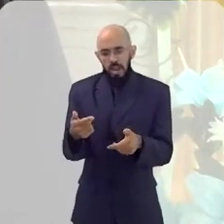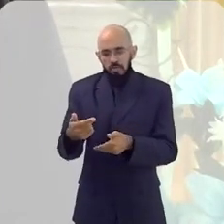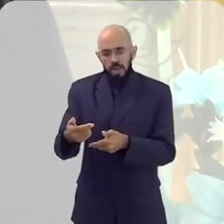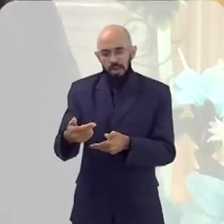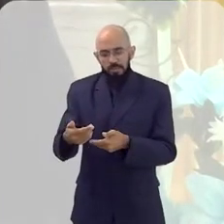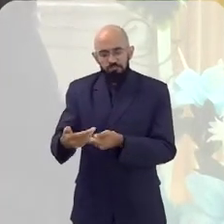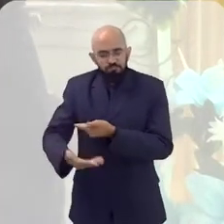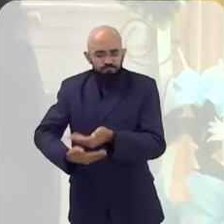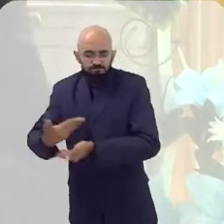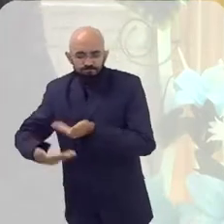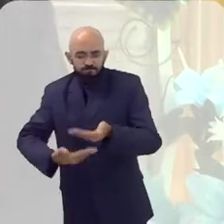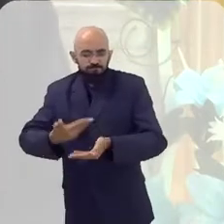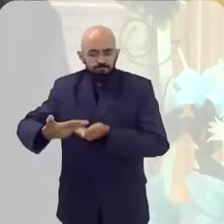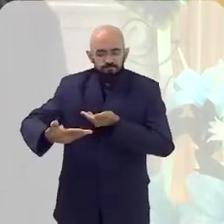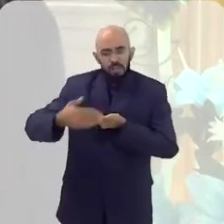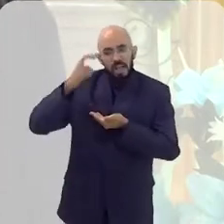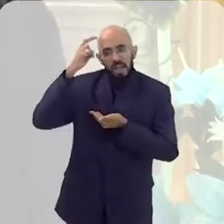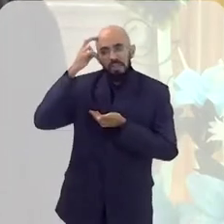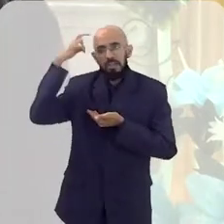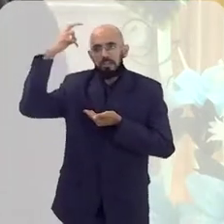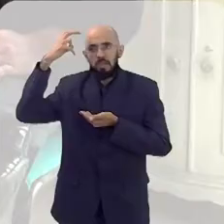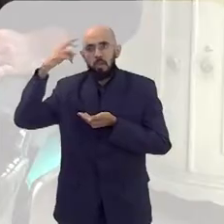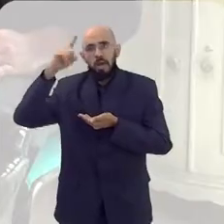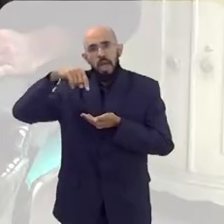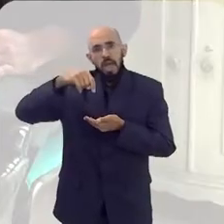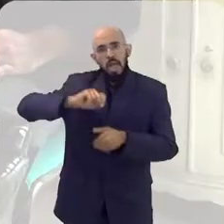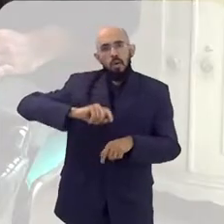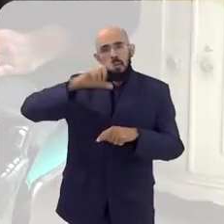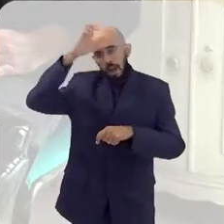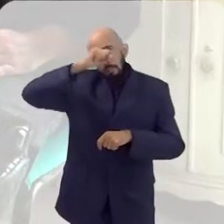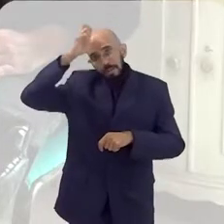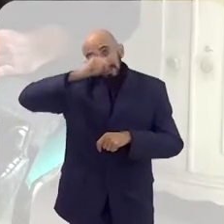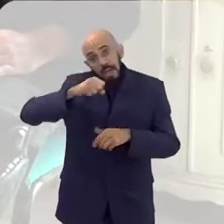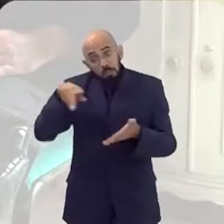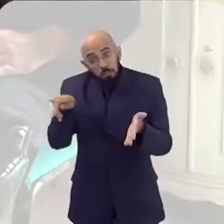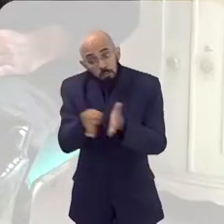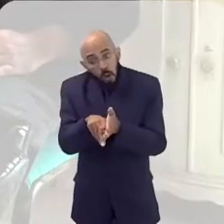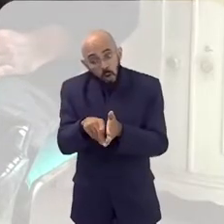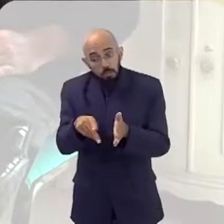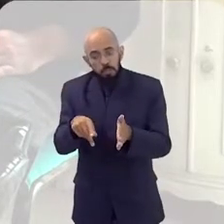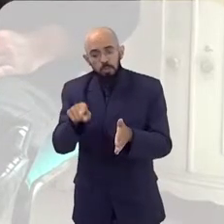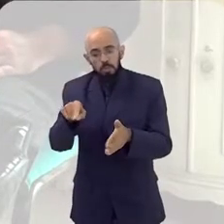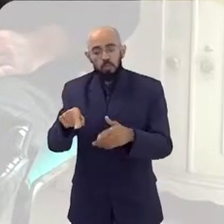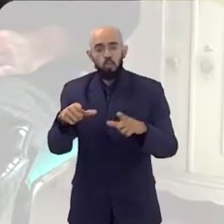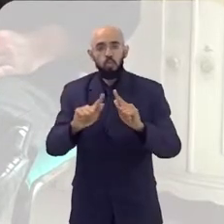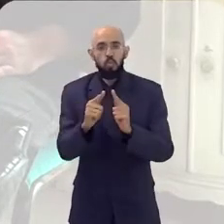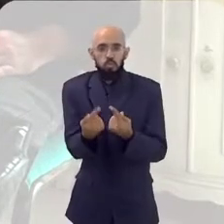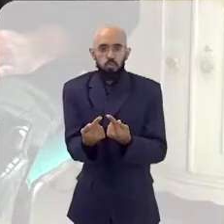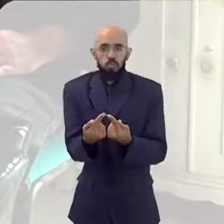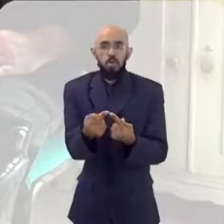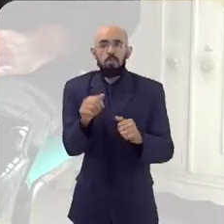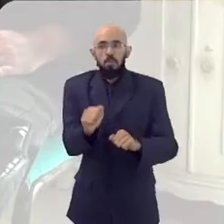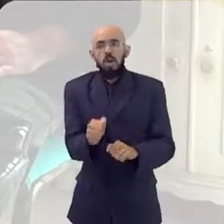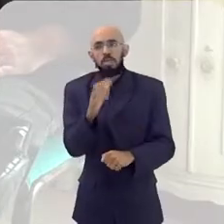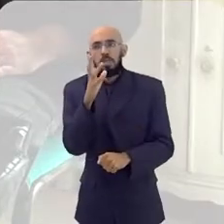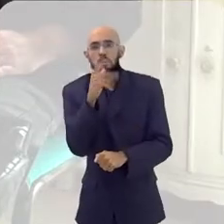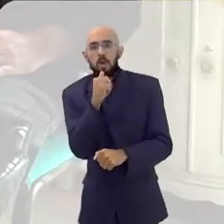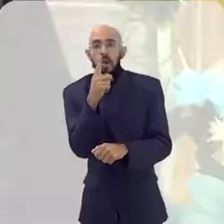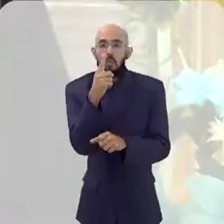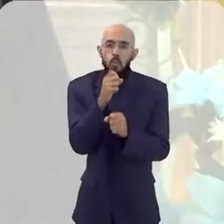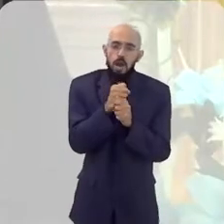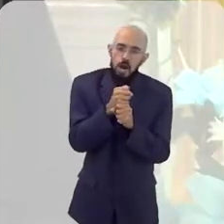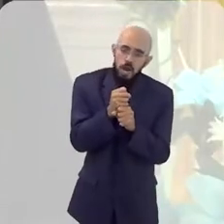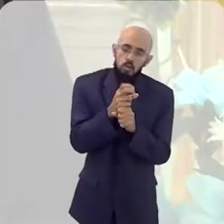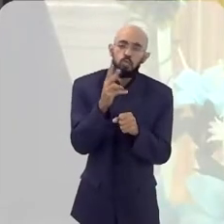sacerdote, daquela sacerdotisa, daquele coven, daquela tradição. Aí são conhecimentos e informações específicas. Que eu falei, pode durar